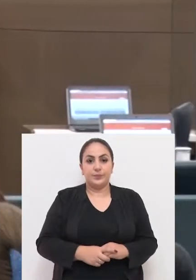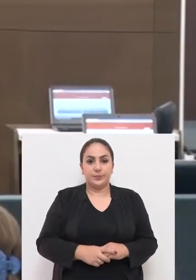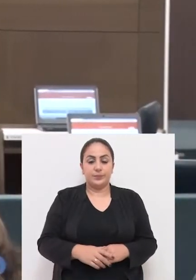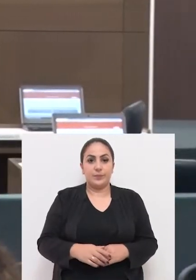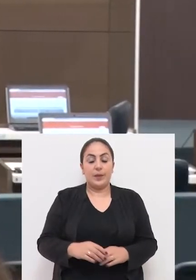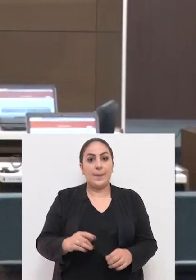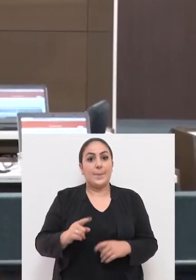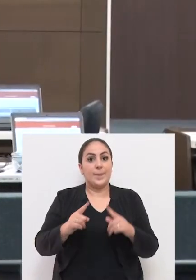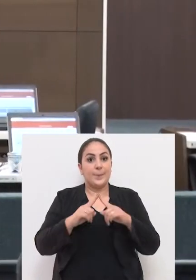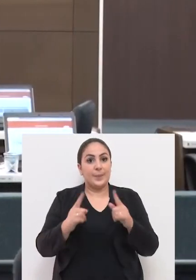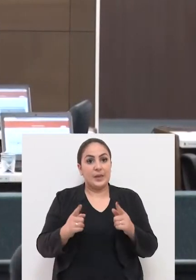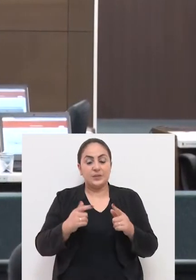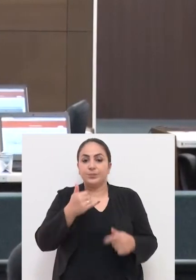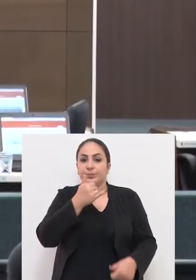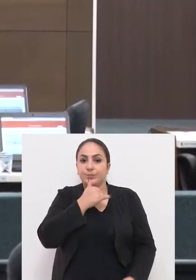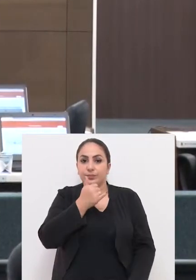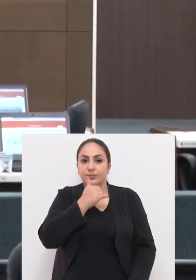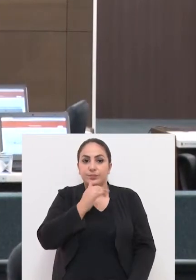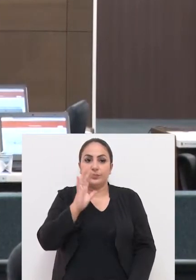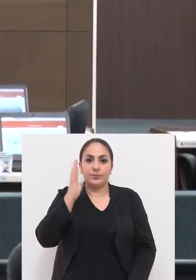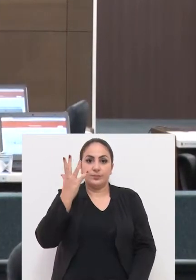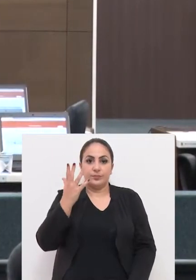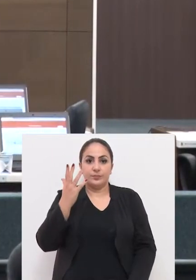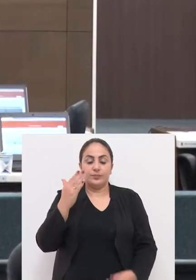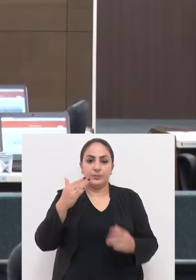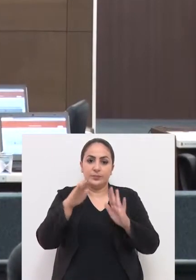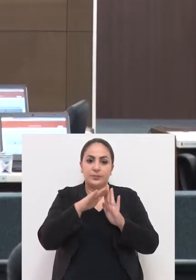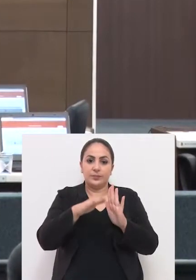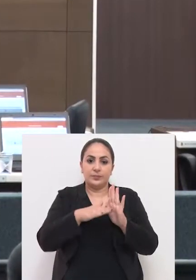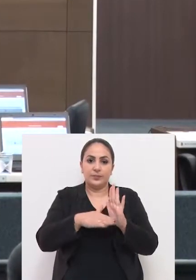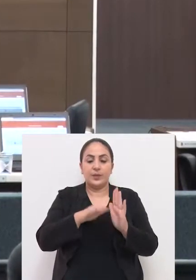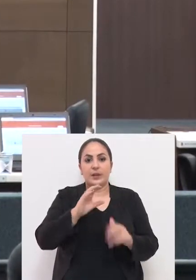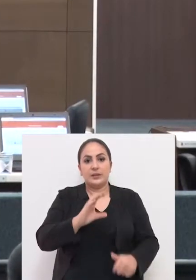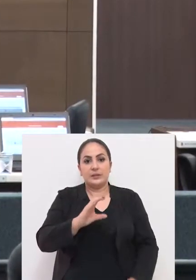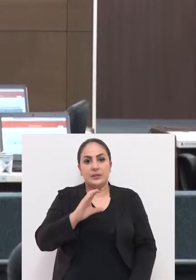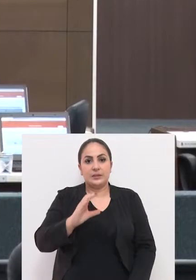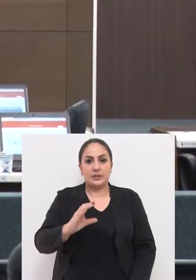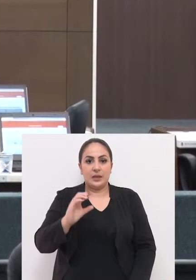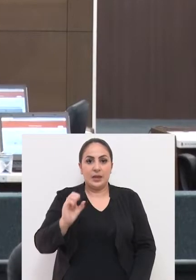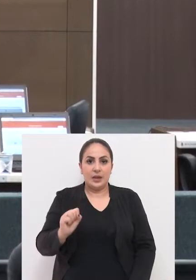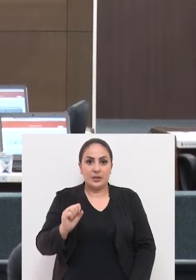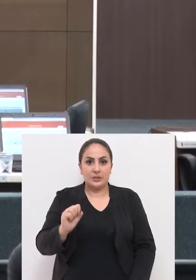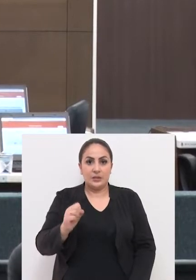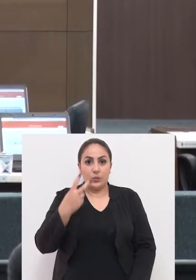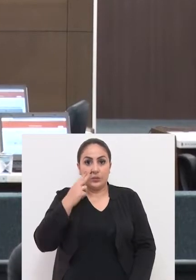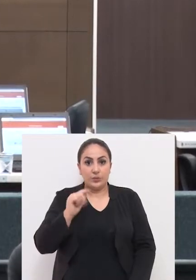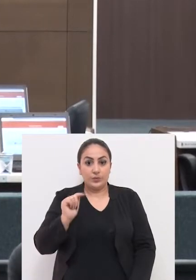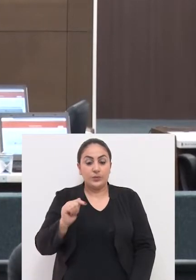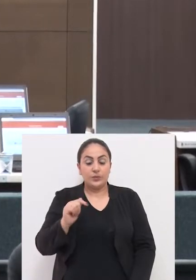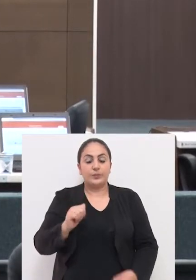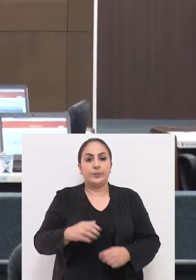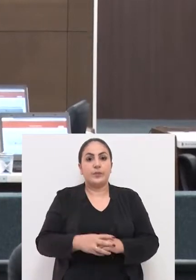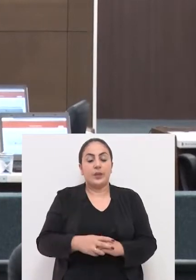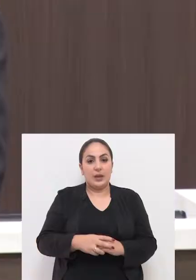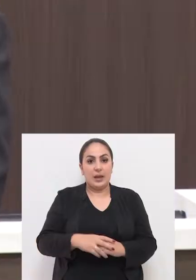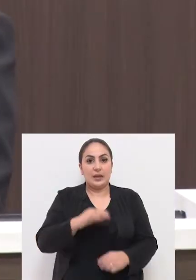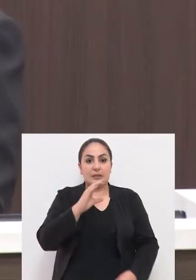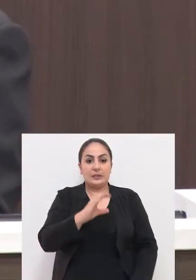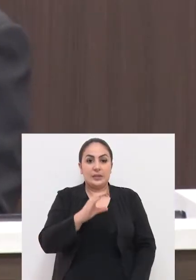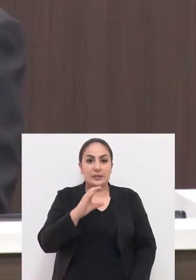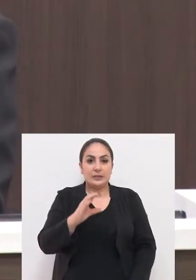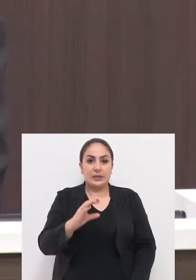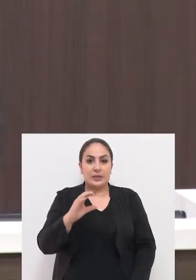de governo. Porém, lamentou o fato do histórico da CCS não ter sido considerado.